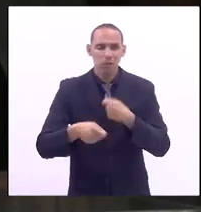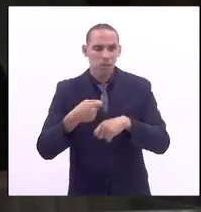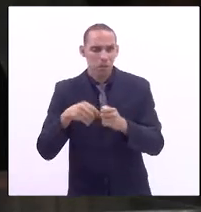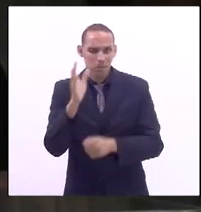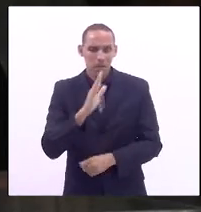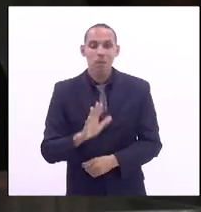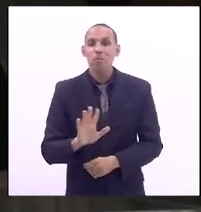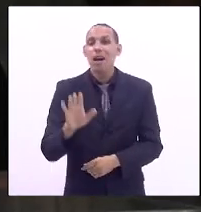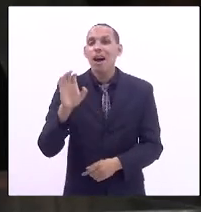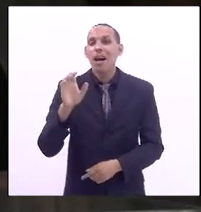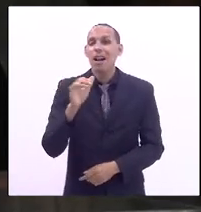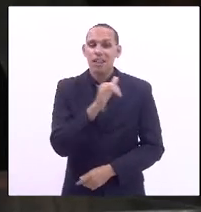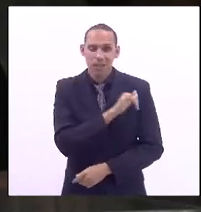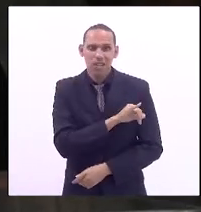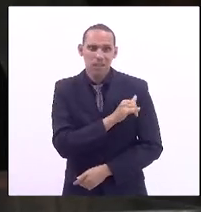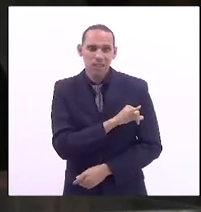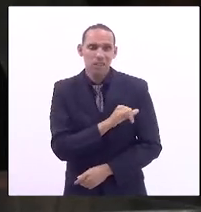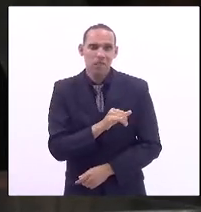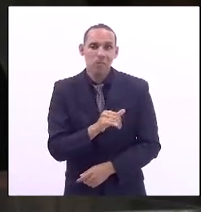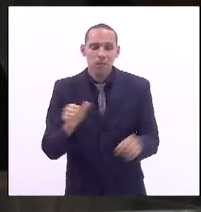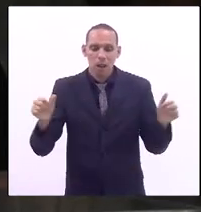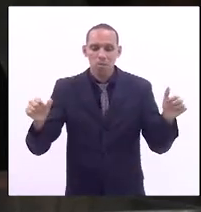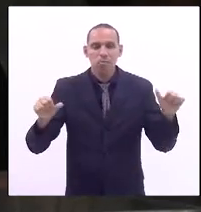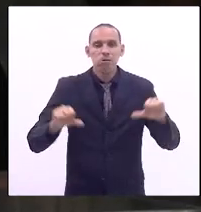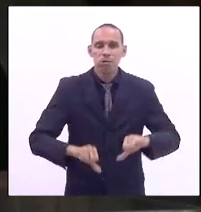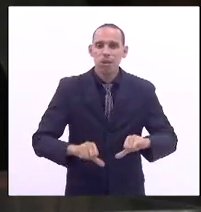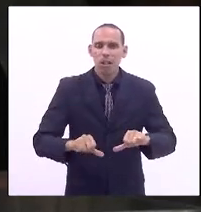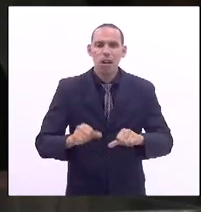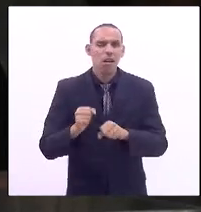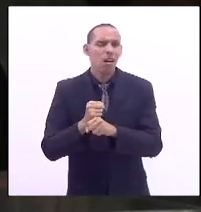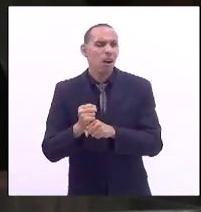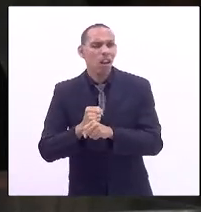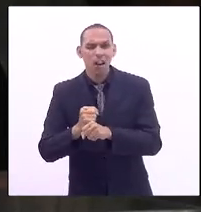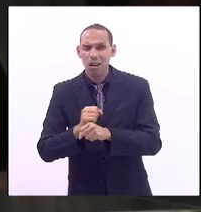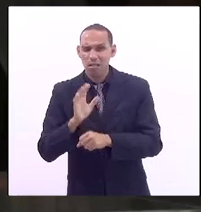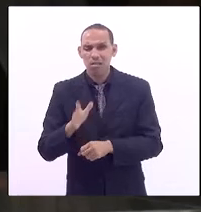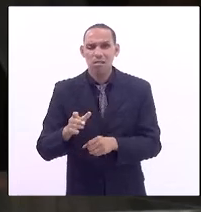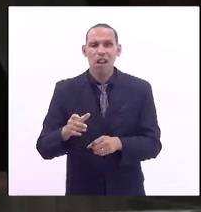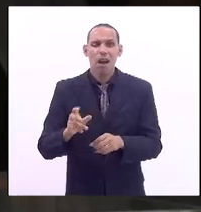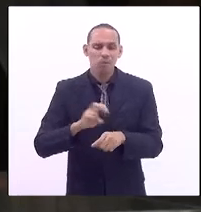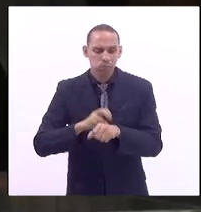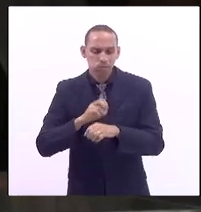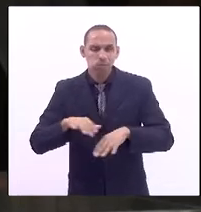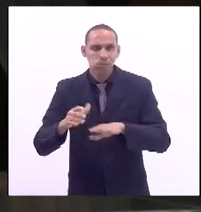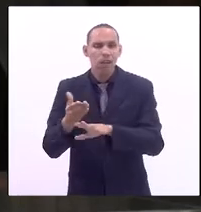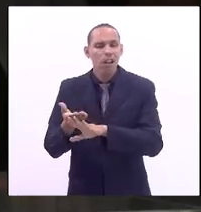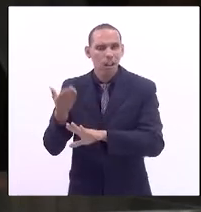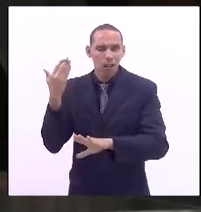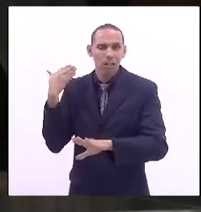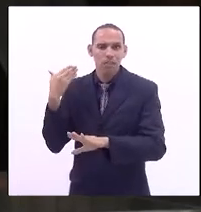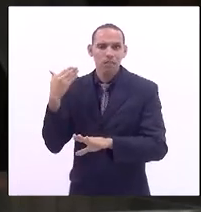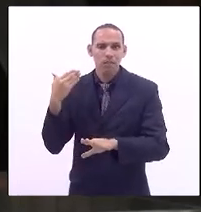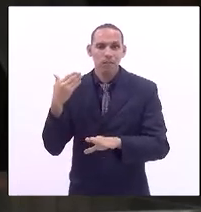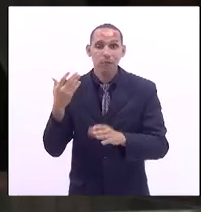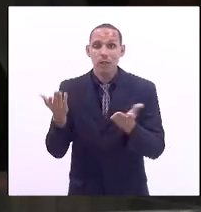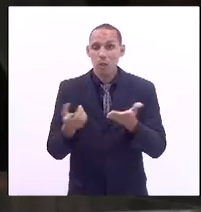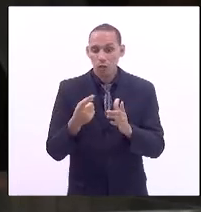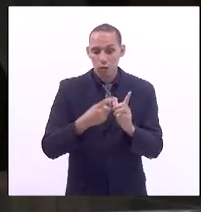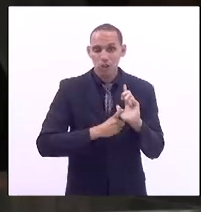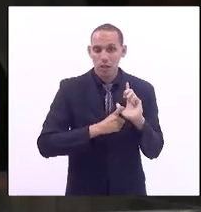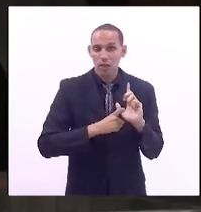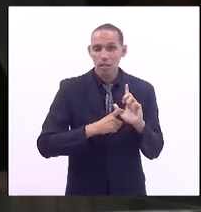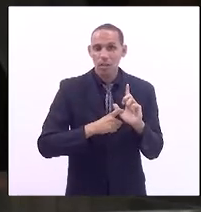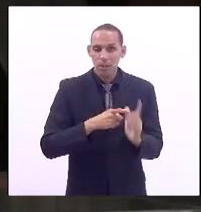mas o Rio de Janeiro enfrenta um quadro crítico há muitos anos o endividamento do Estado hoje